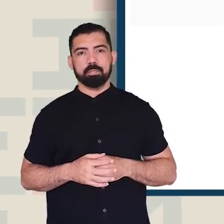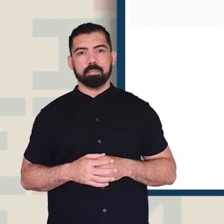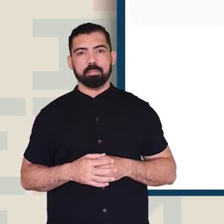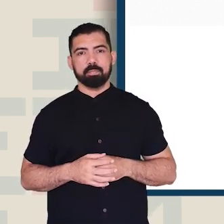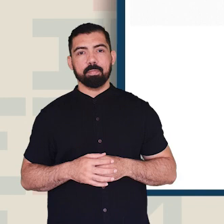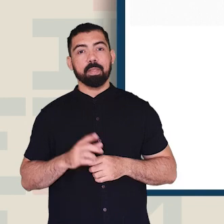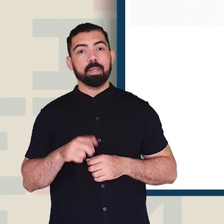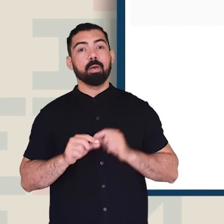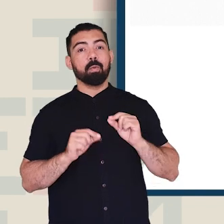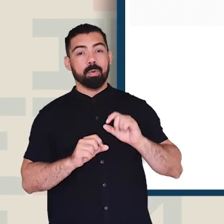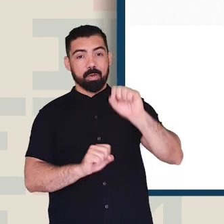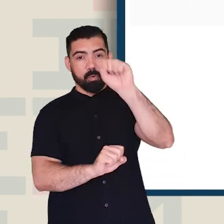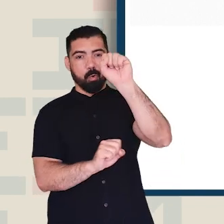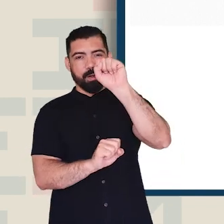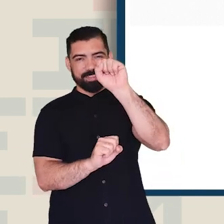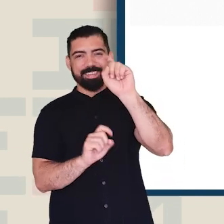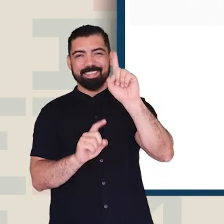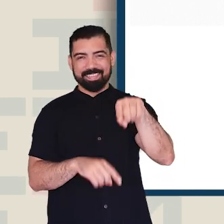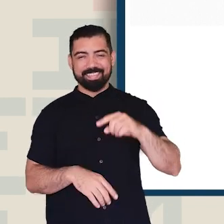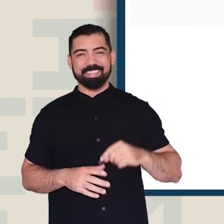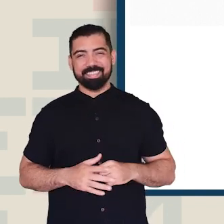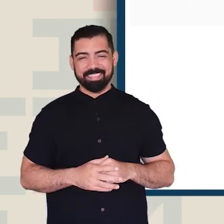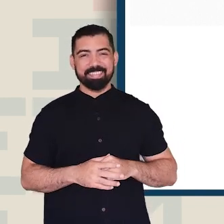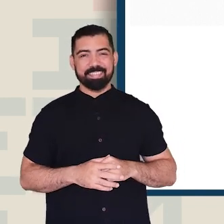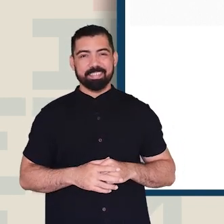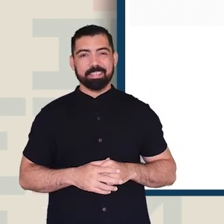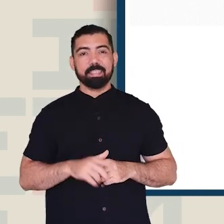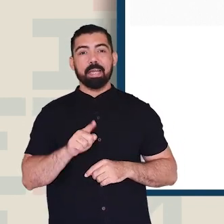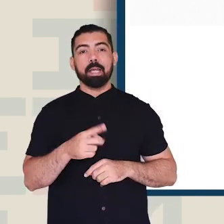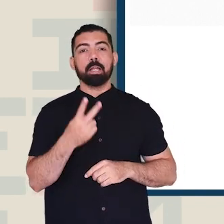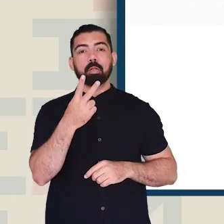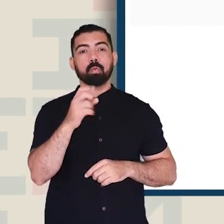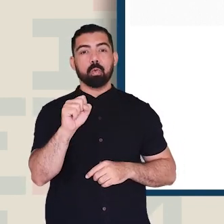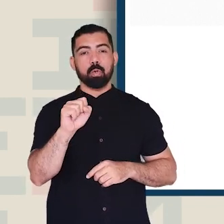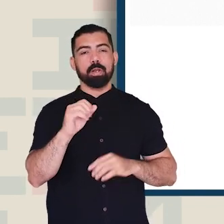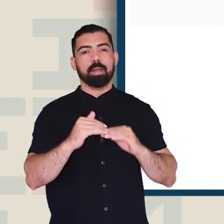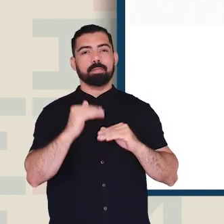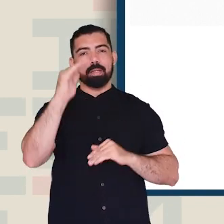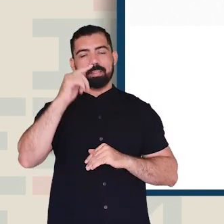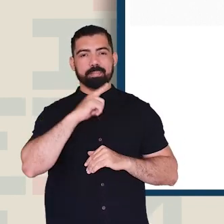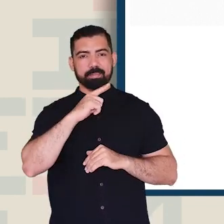são oitavas, né? Então, são 2 oitavas acima, na verdade, né?